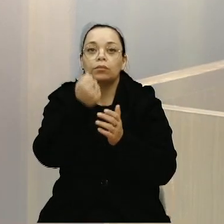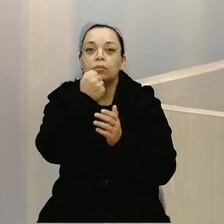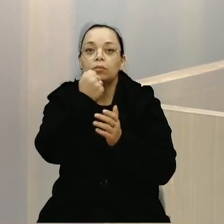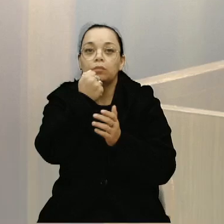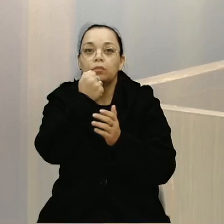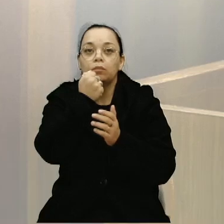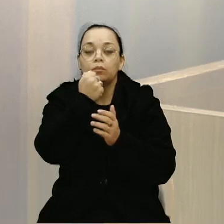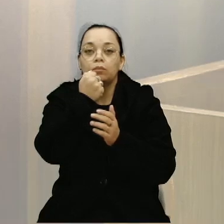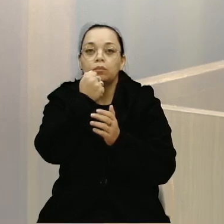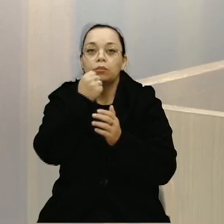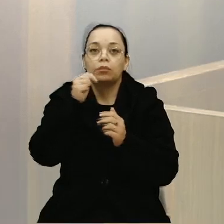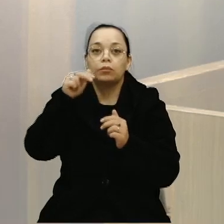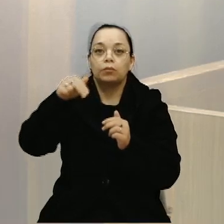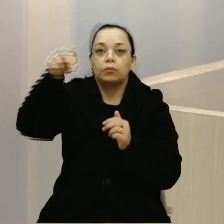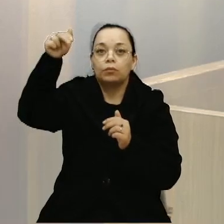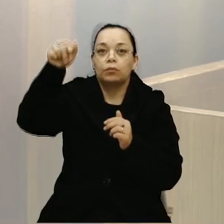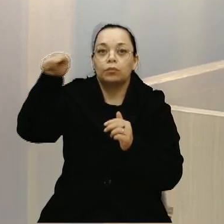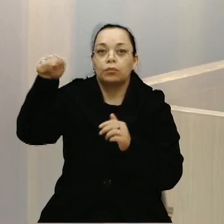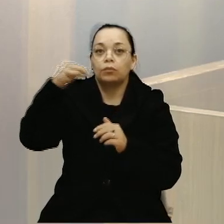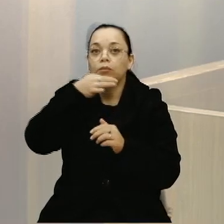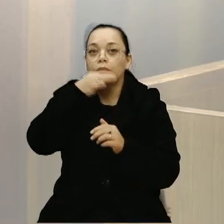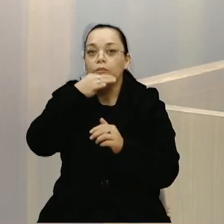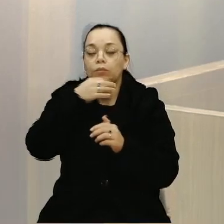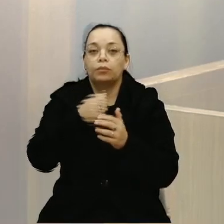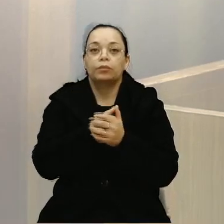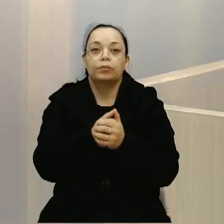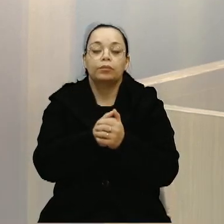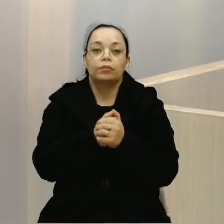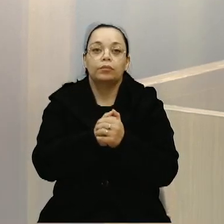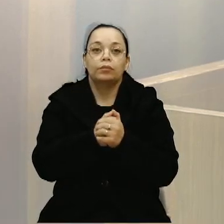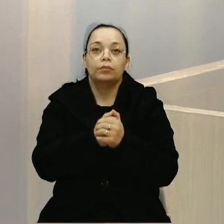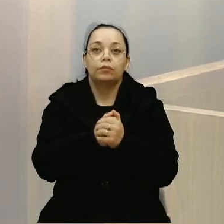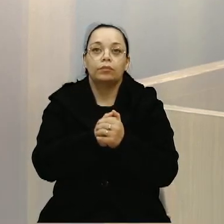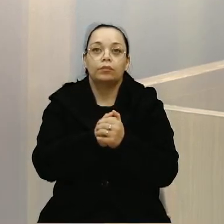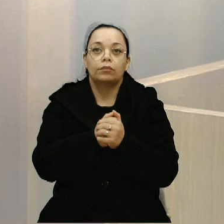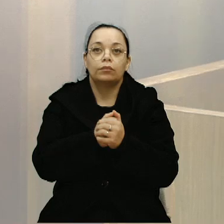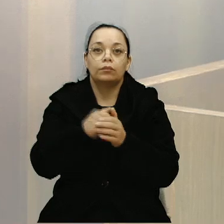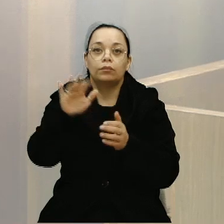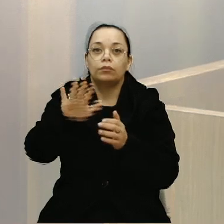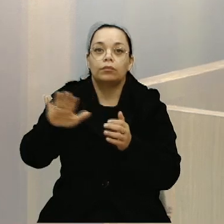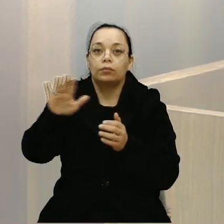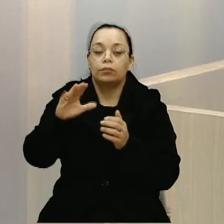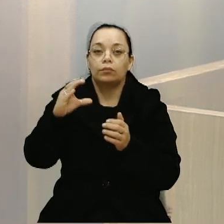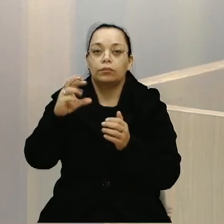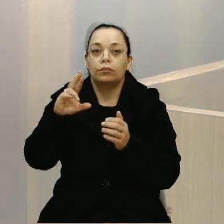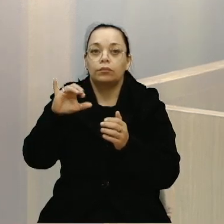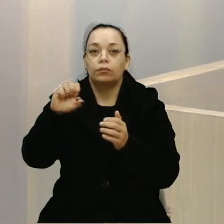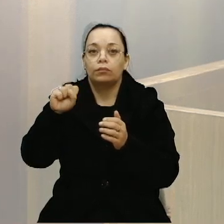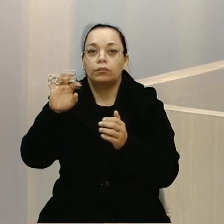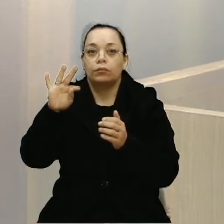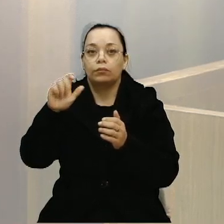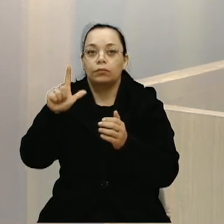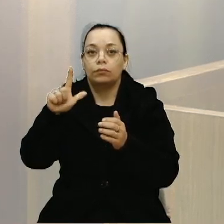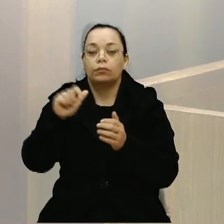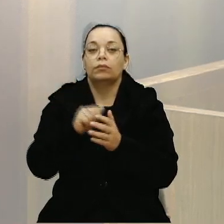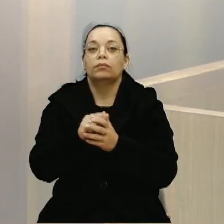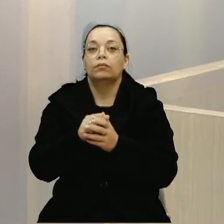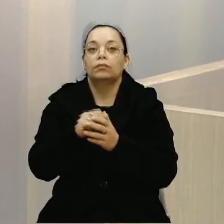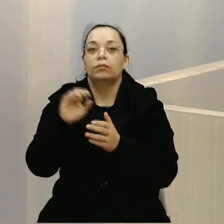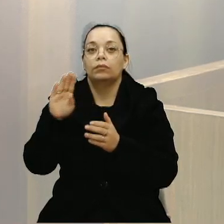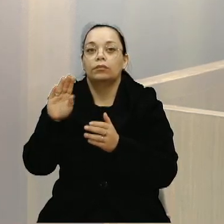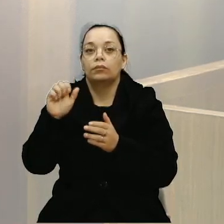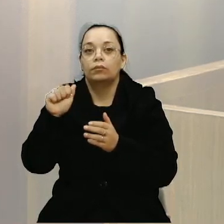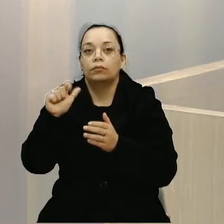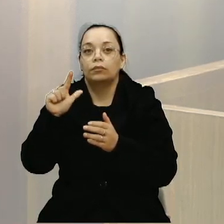região norte aqui da cidade de Caxias do Sul. Parada Cristal, bairro Balardim,